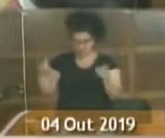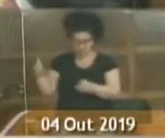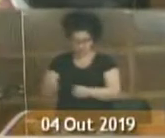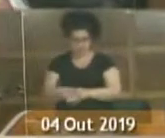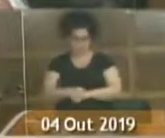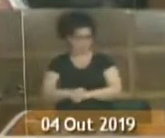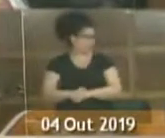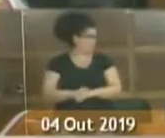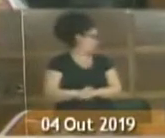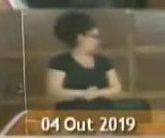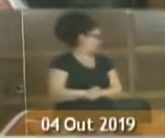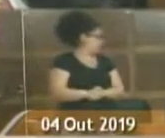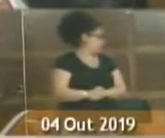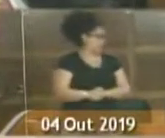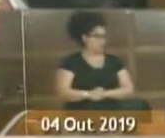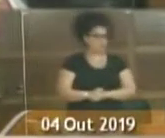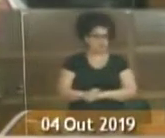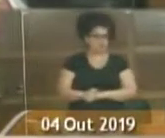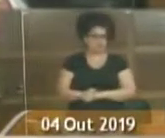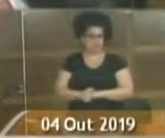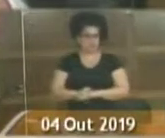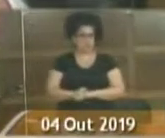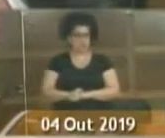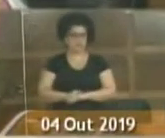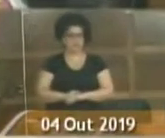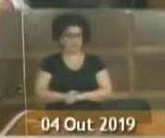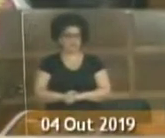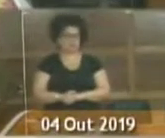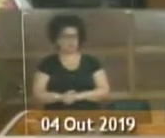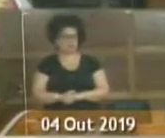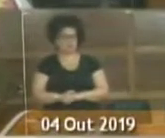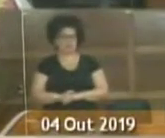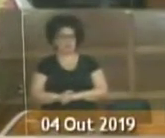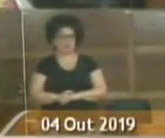da Cláudia dos Anjos, que está ali,